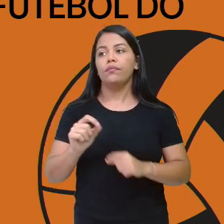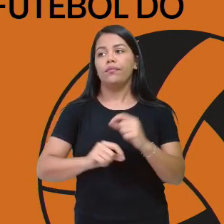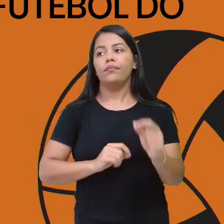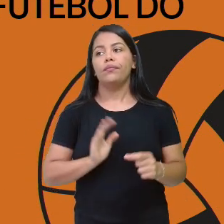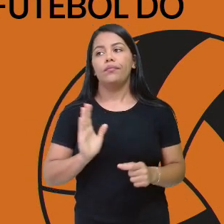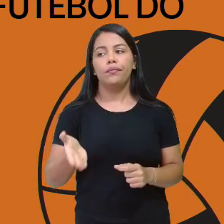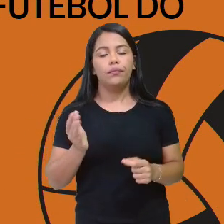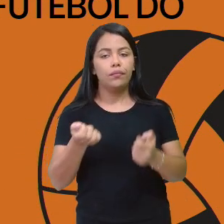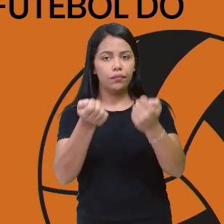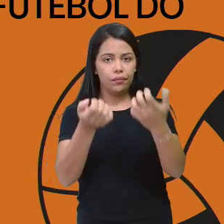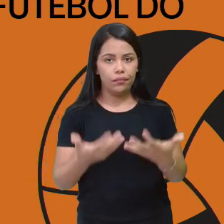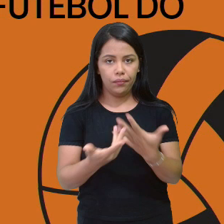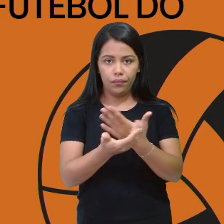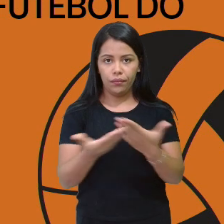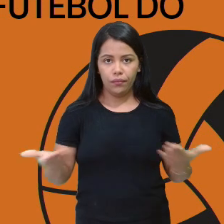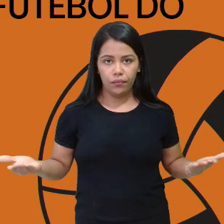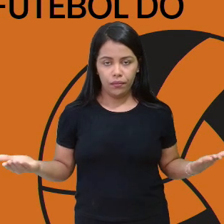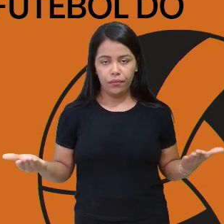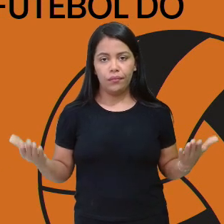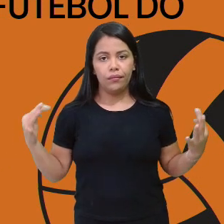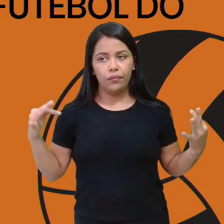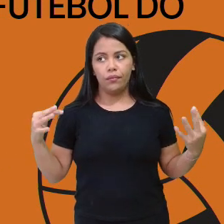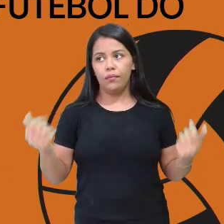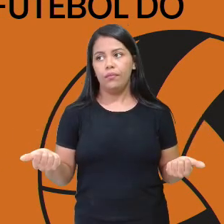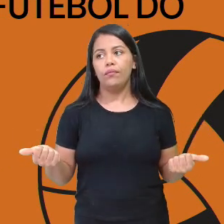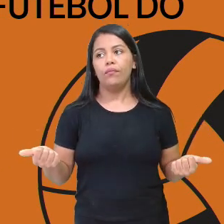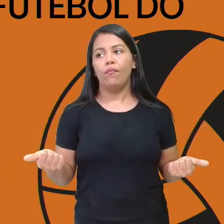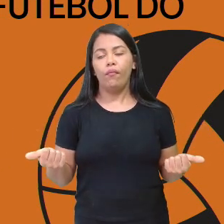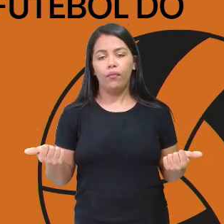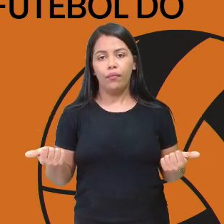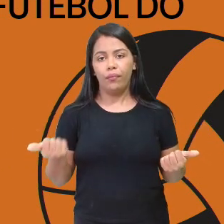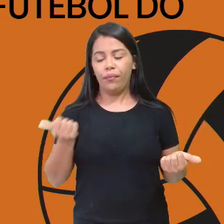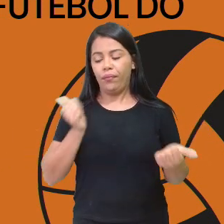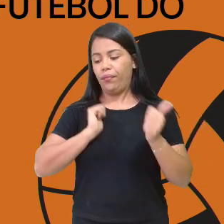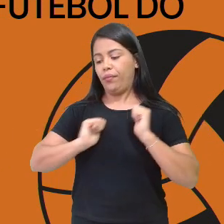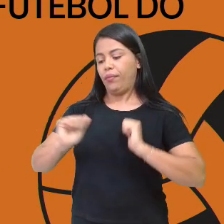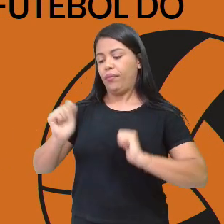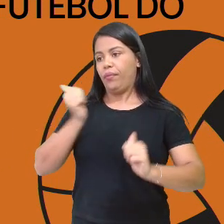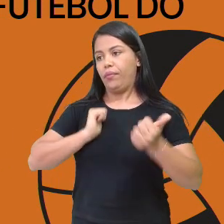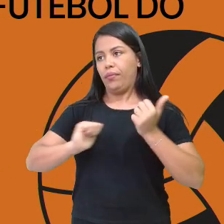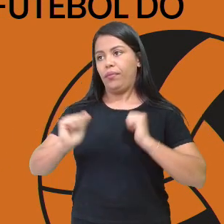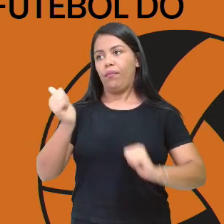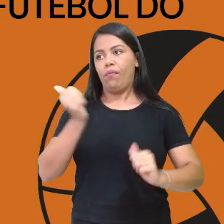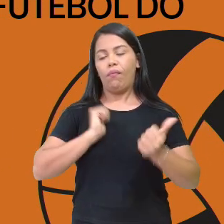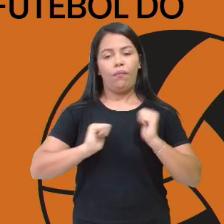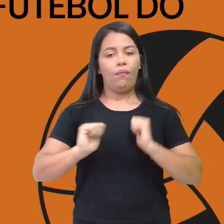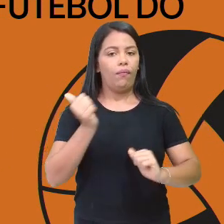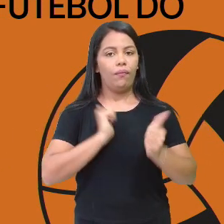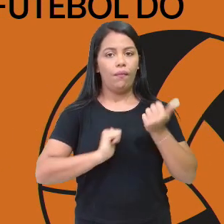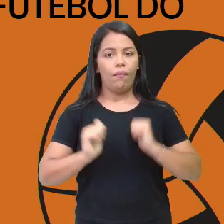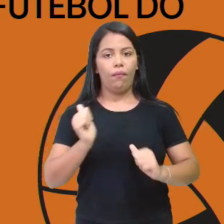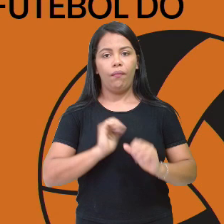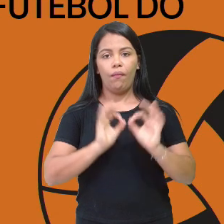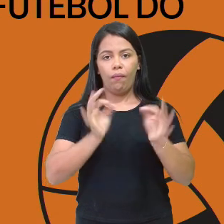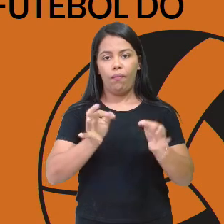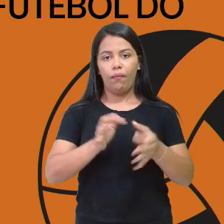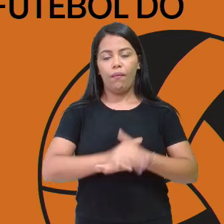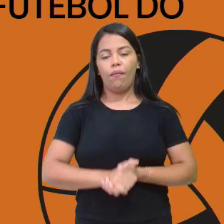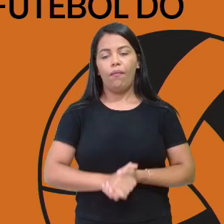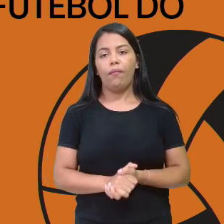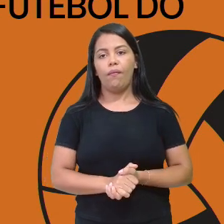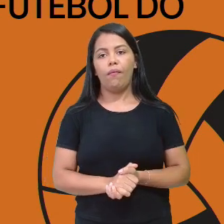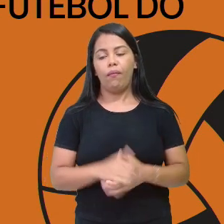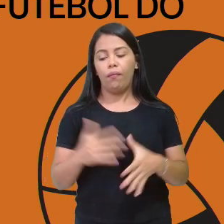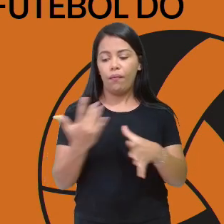todo mundo ansioso, né? Para saber quem vai jogar em Lusail, essa cidade novíssima, né?